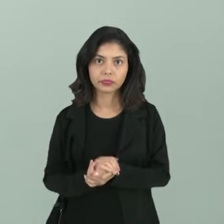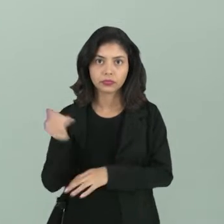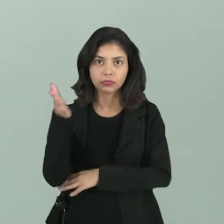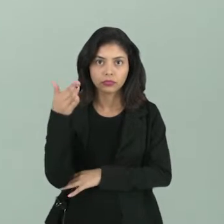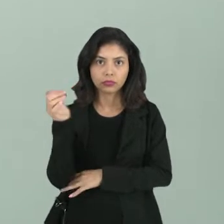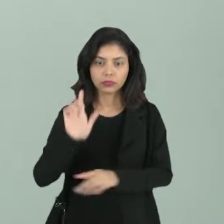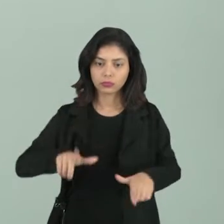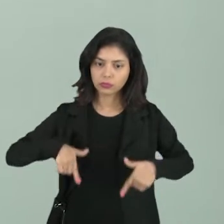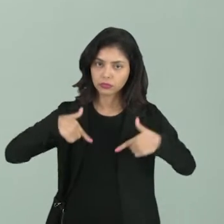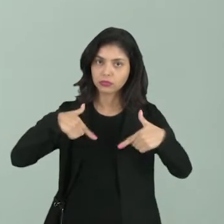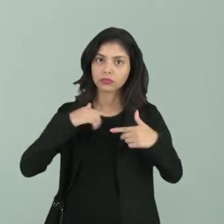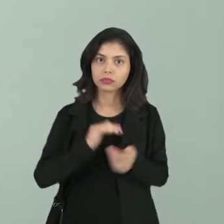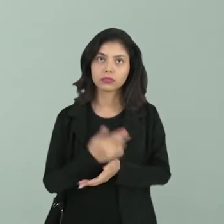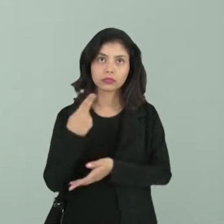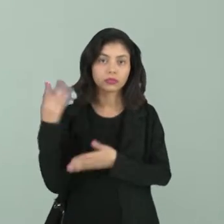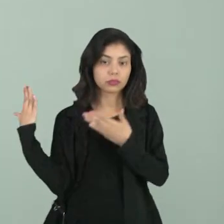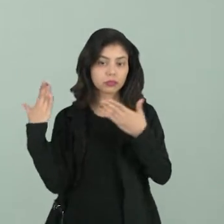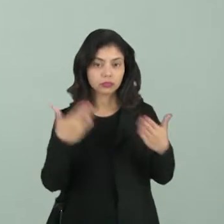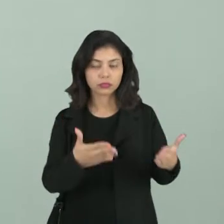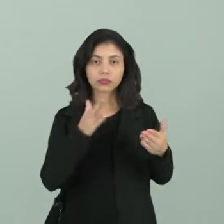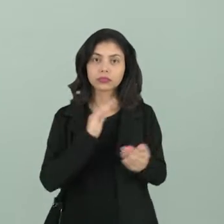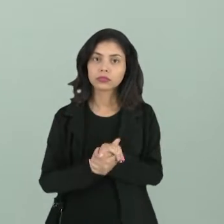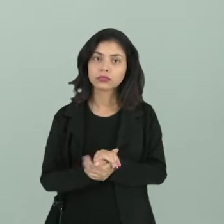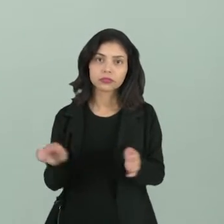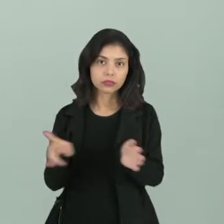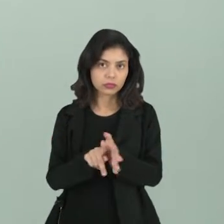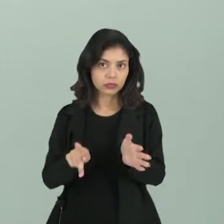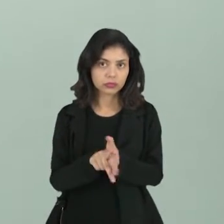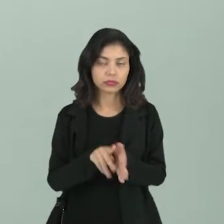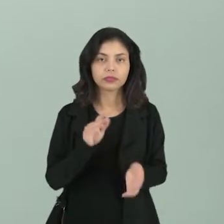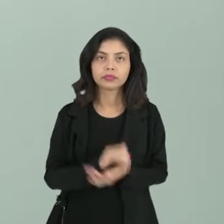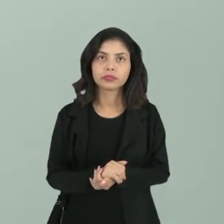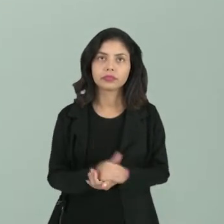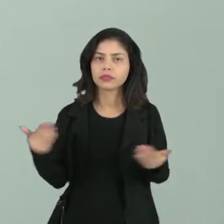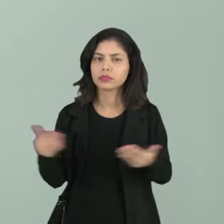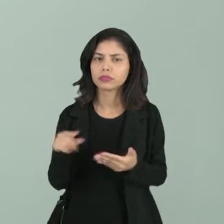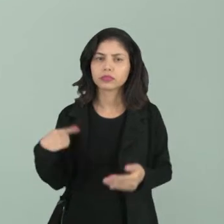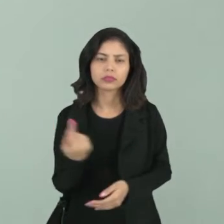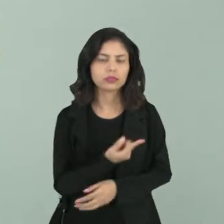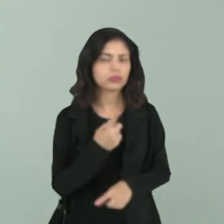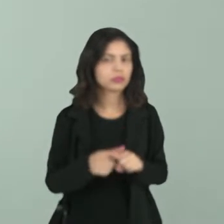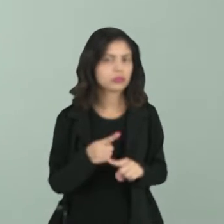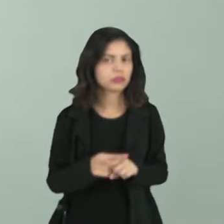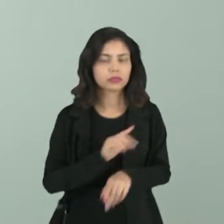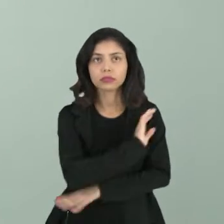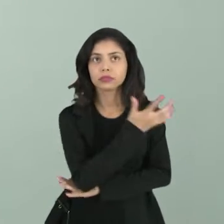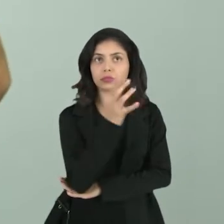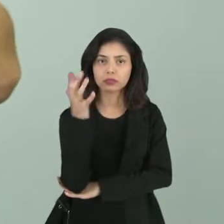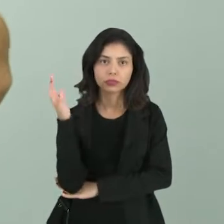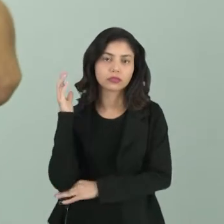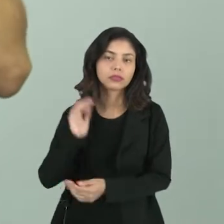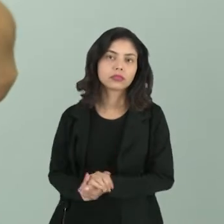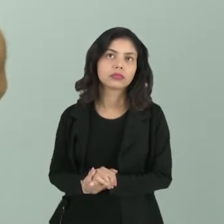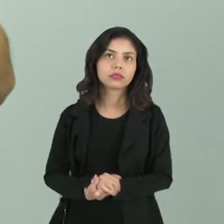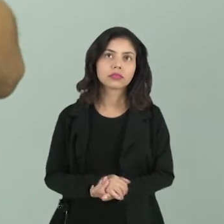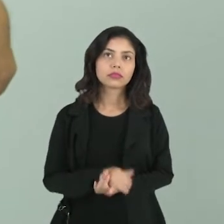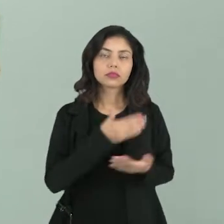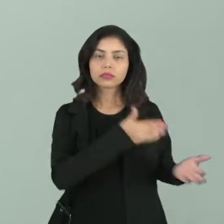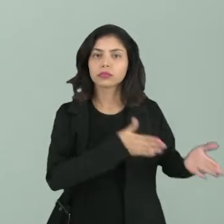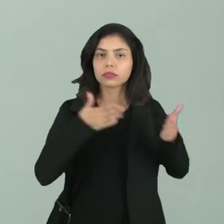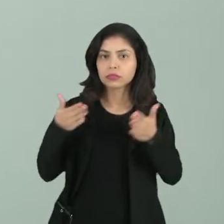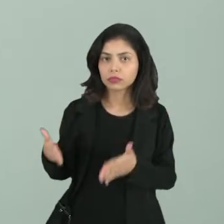de luta. É o seu foco de atuação. Agora, por que que o meio ambiente ele